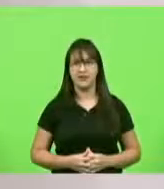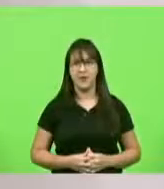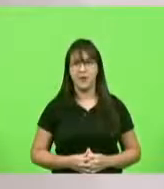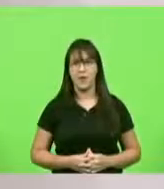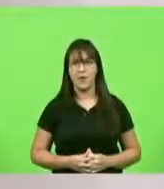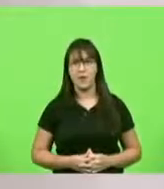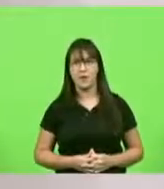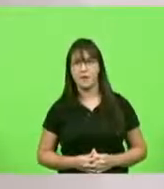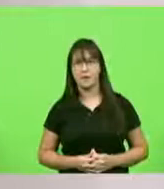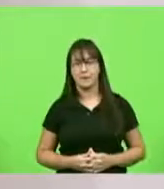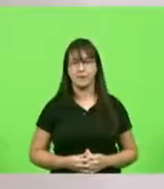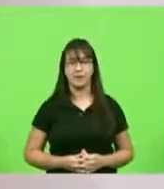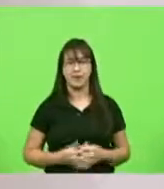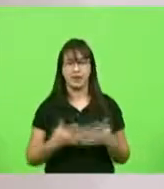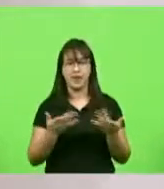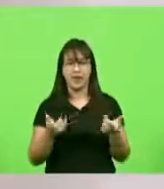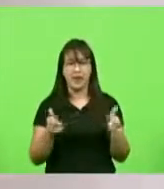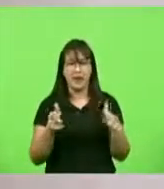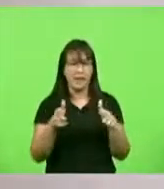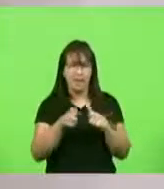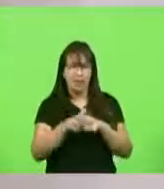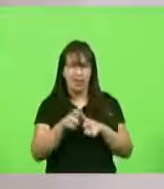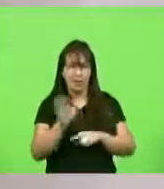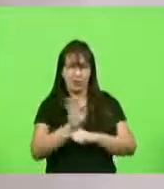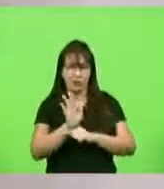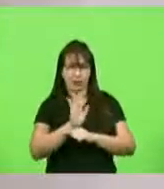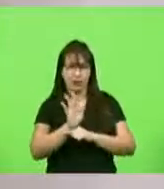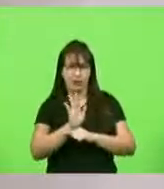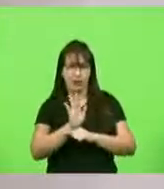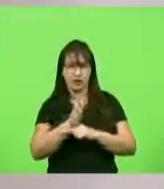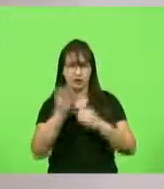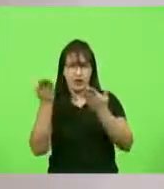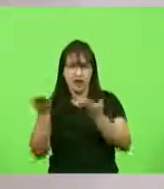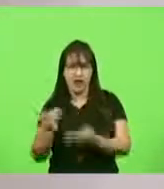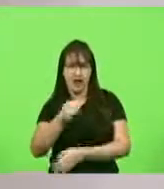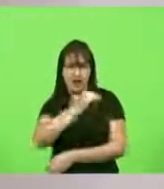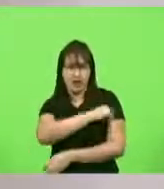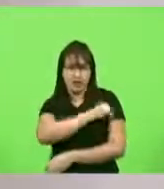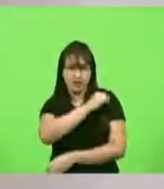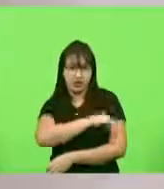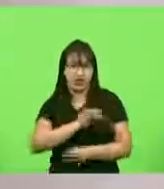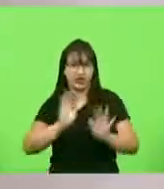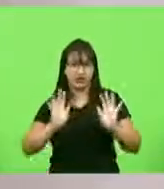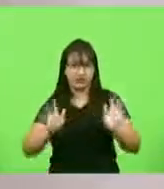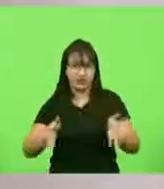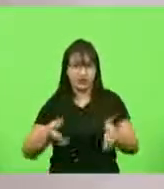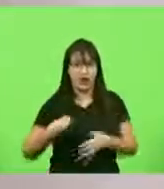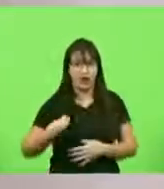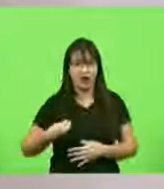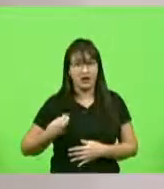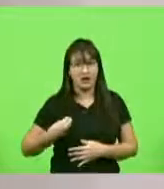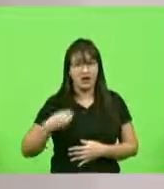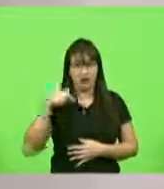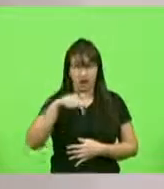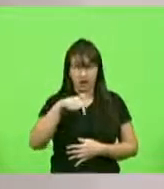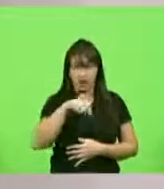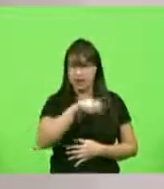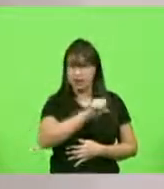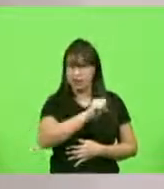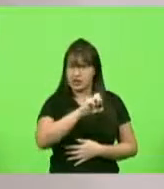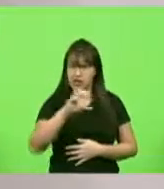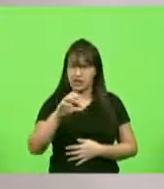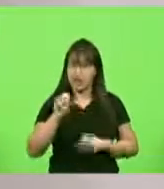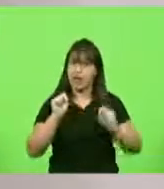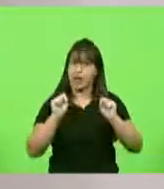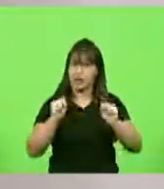Essa aí é uma pequena amostra do que o Rio de Janeiro já está vivendo e que Santa Catarina